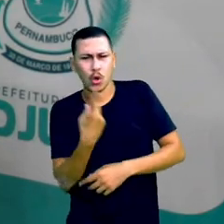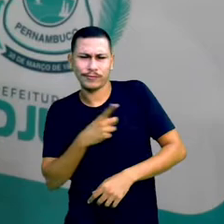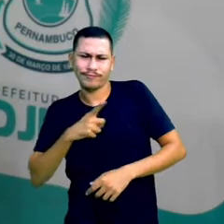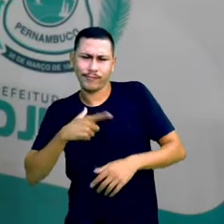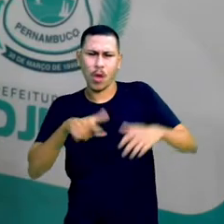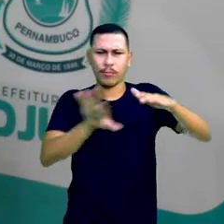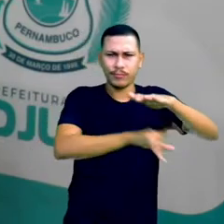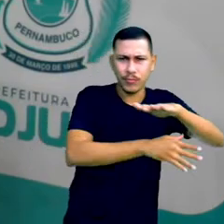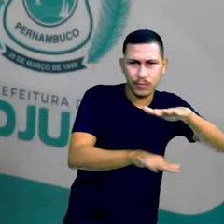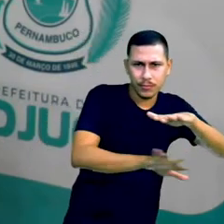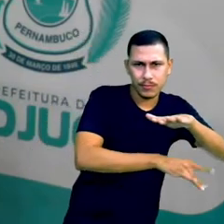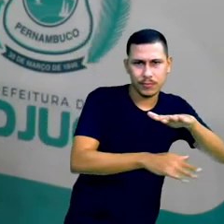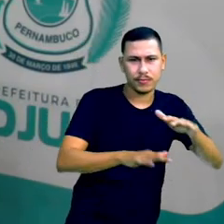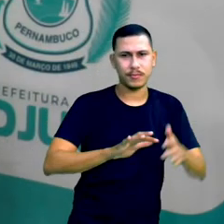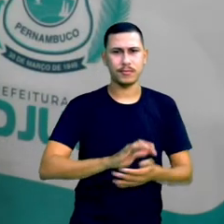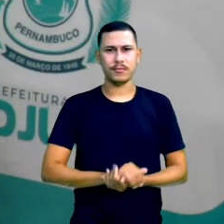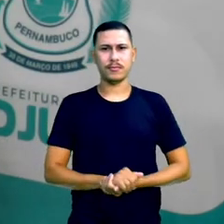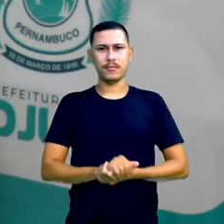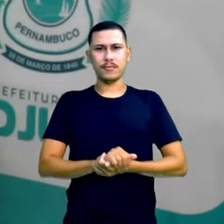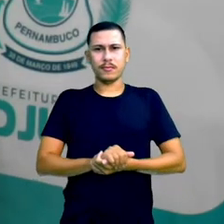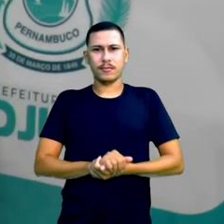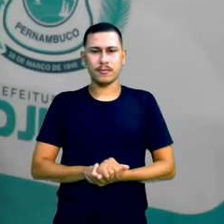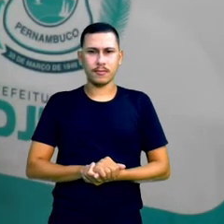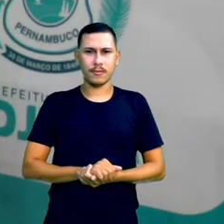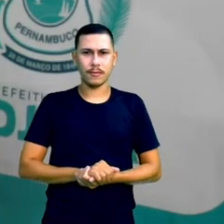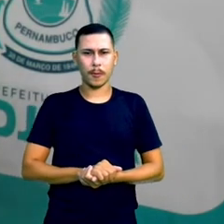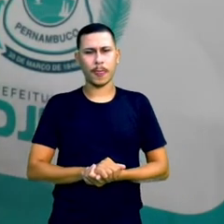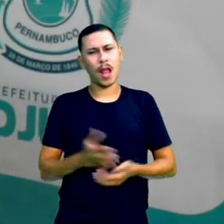nessa região, né? A gente vai